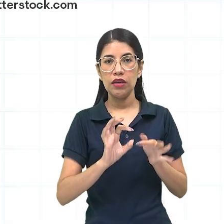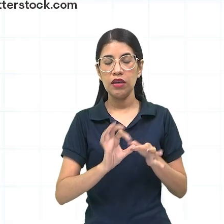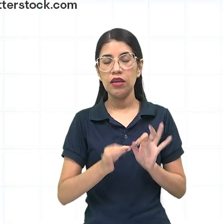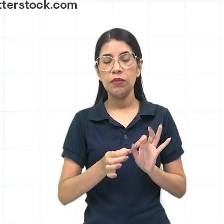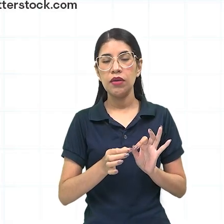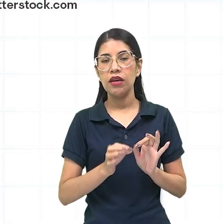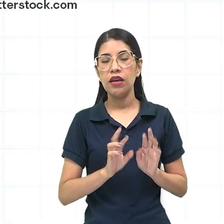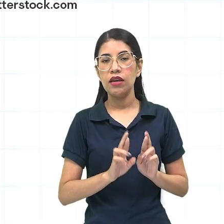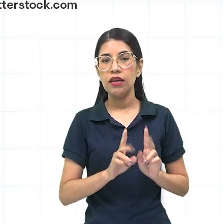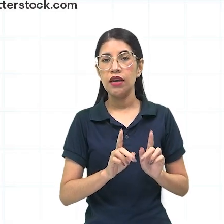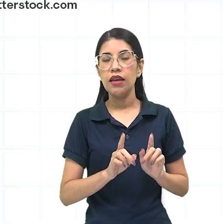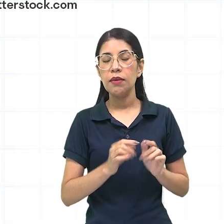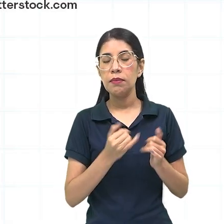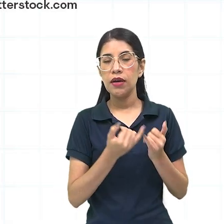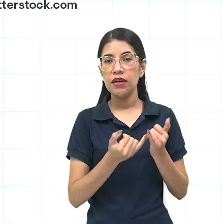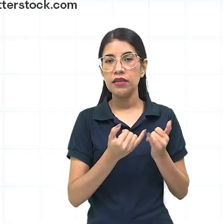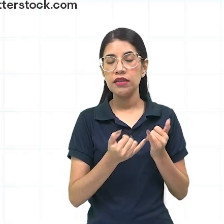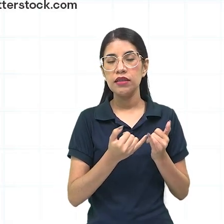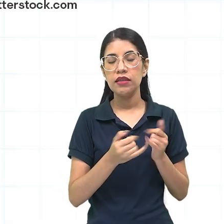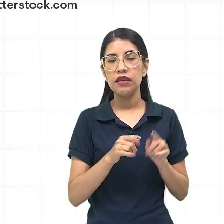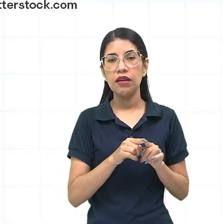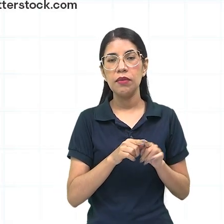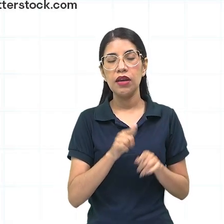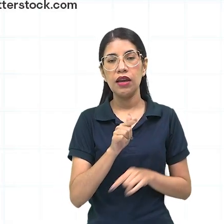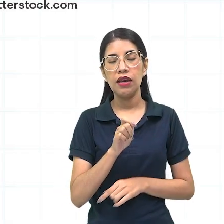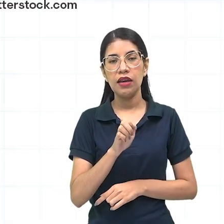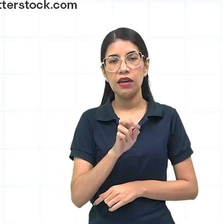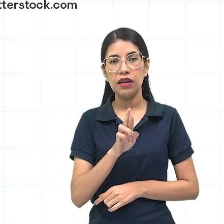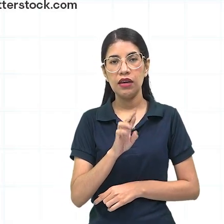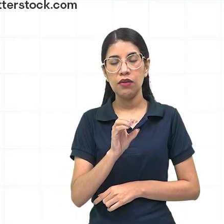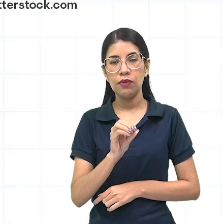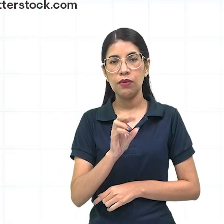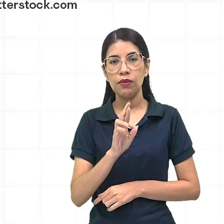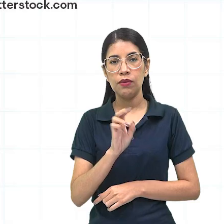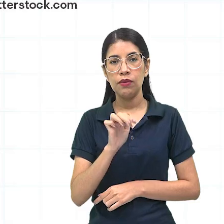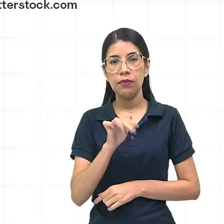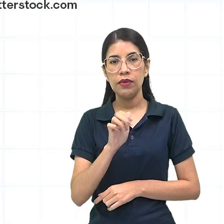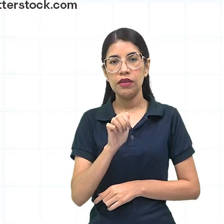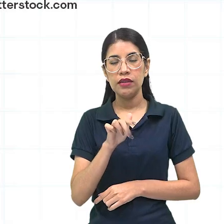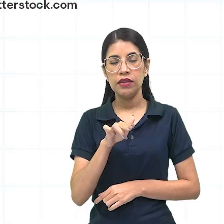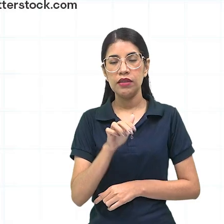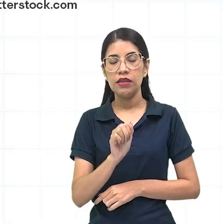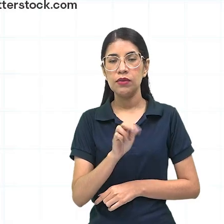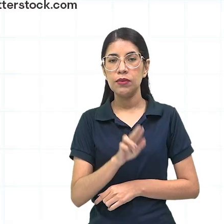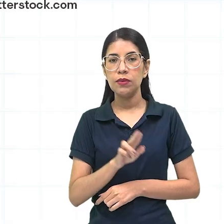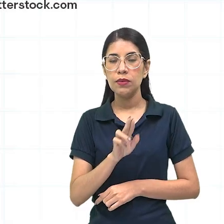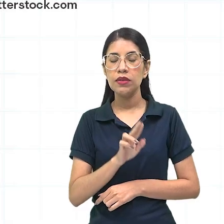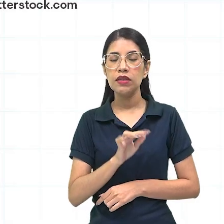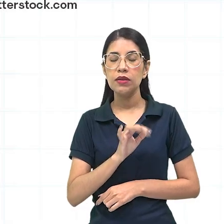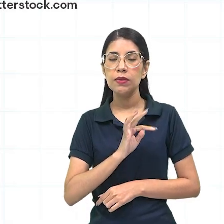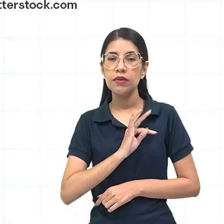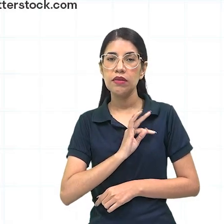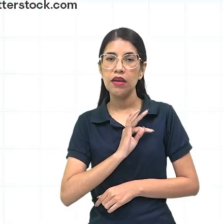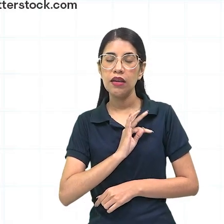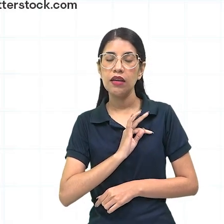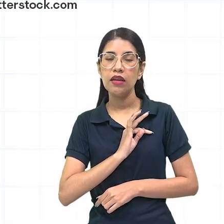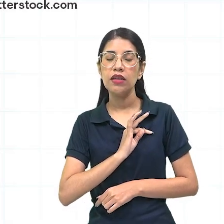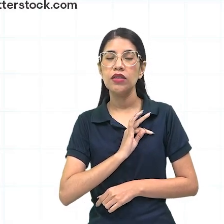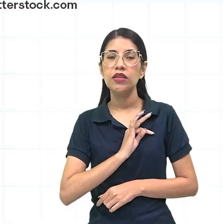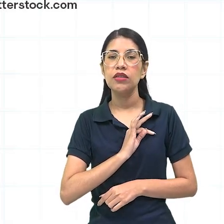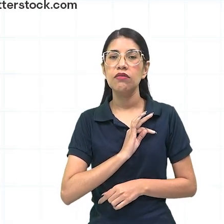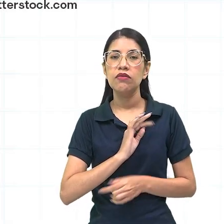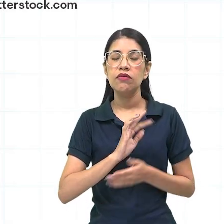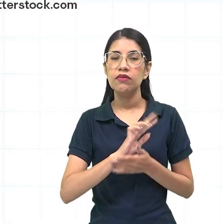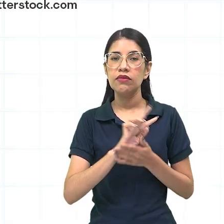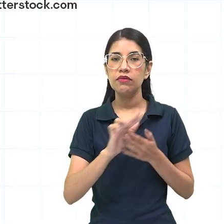é muito semelhante à luta greco-romana, né, utilizando somente técnicas de